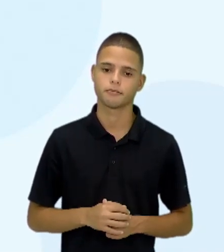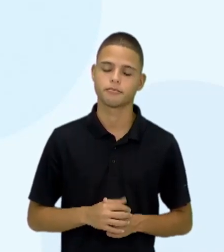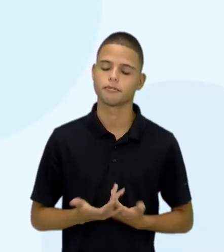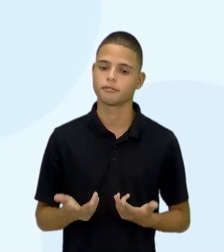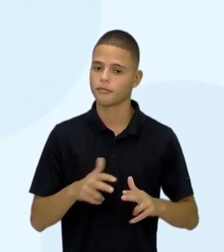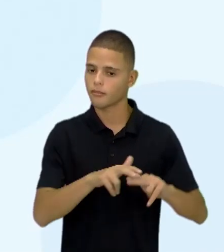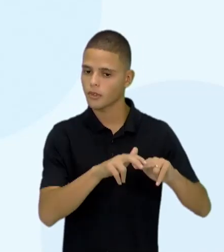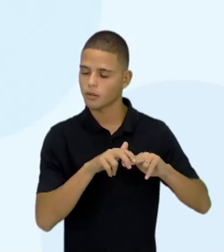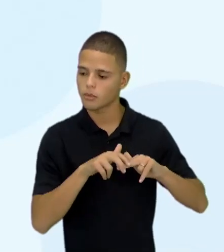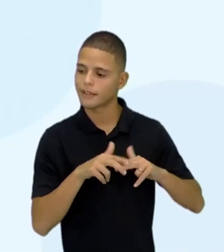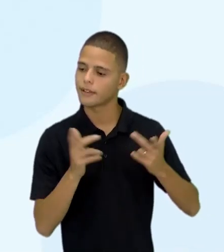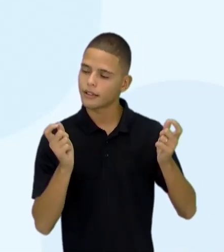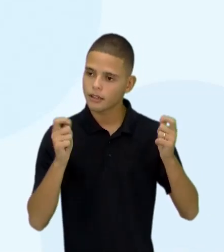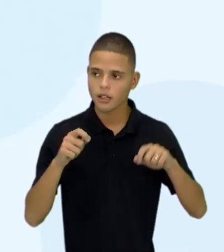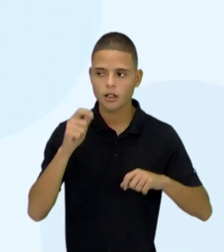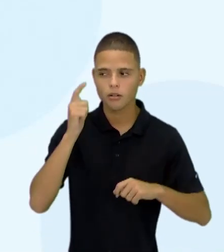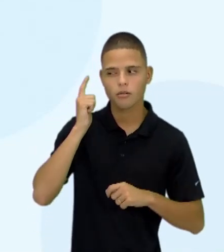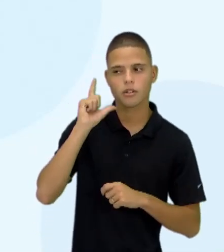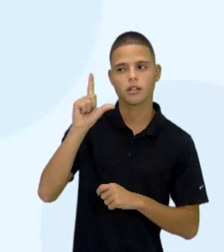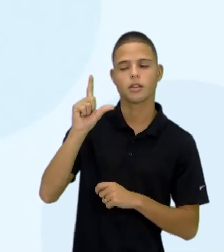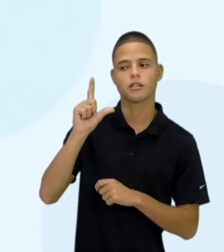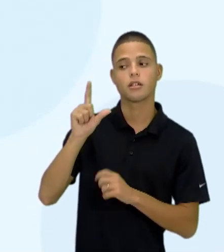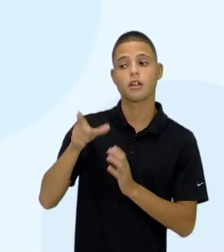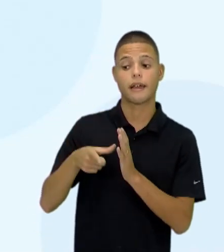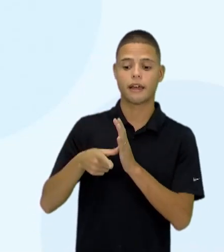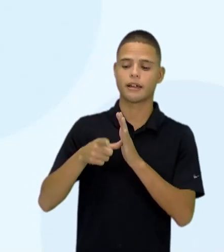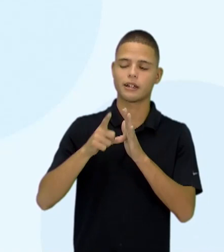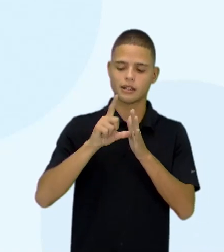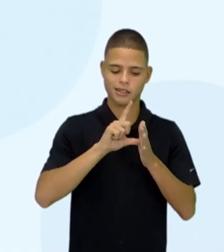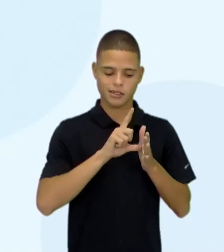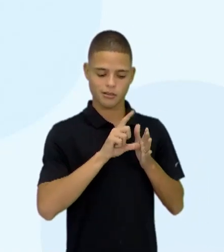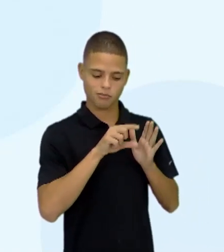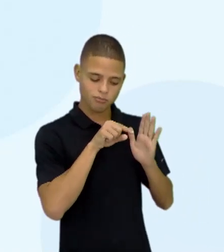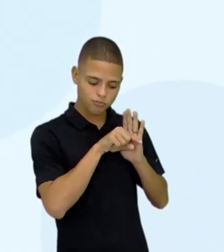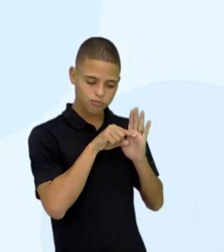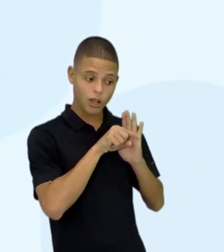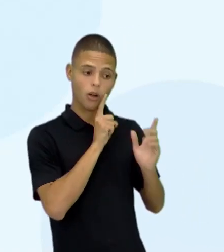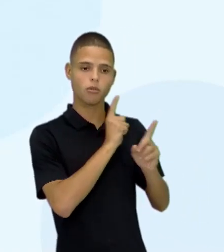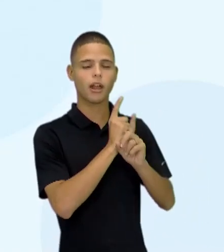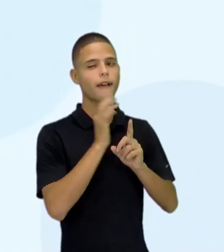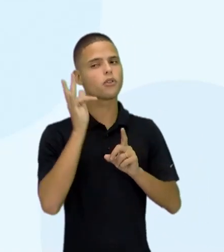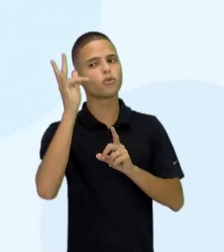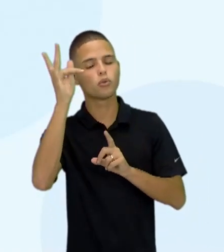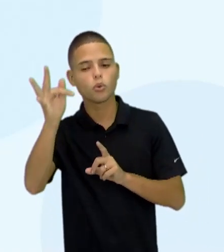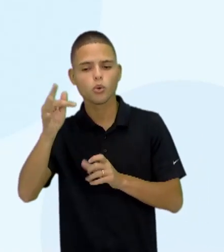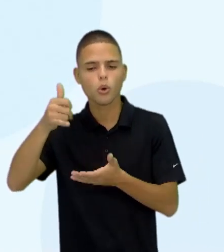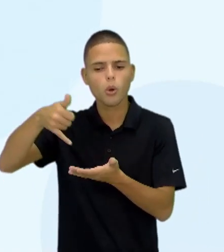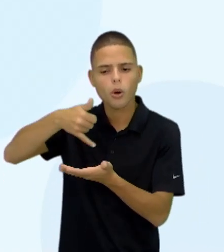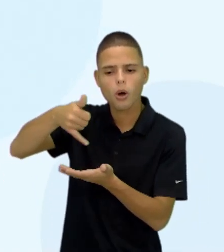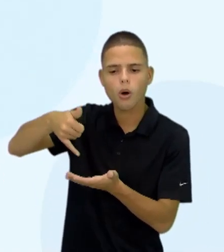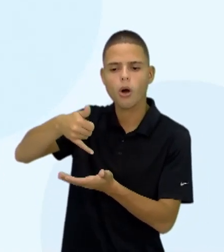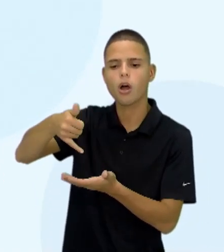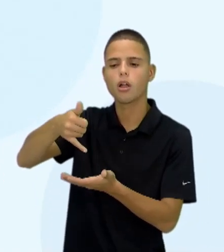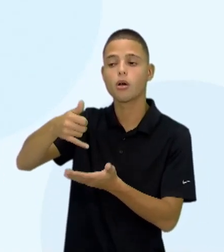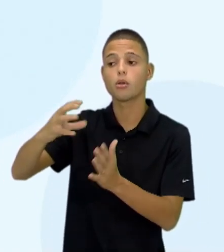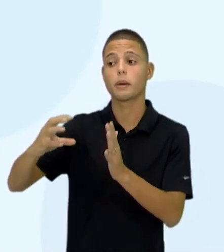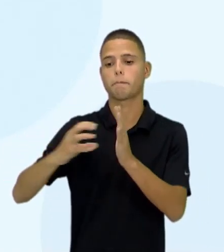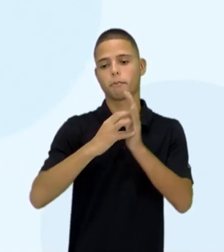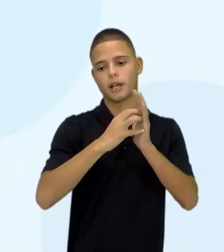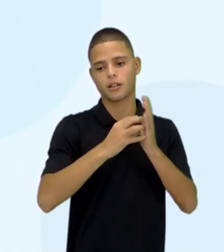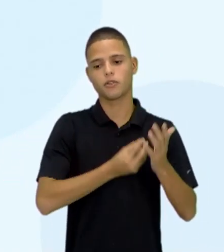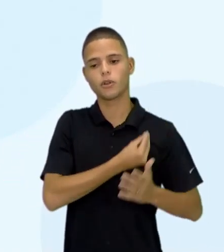seriam capazes de prever as consequências que o óleo traria à teia da vida